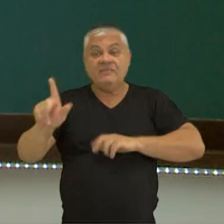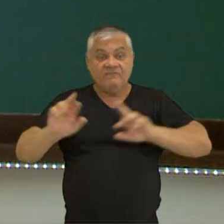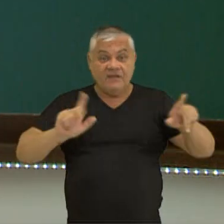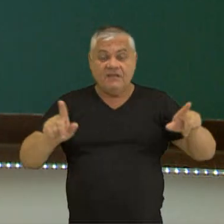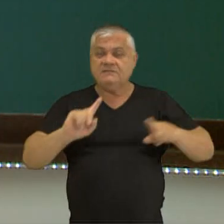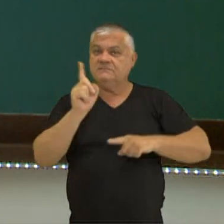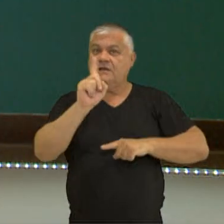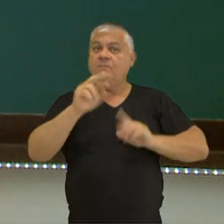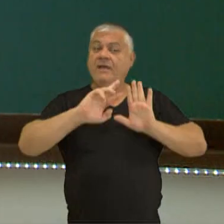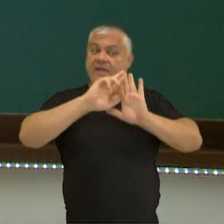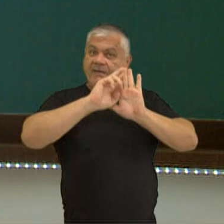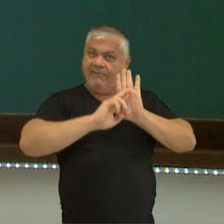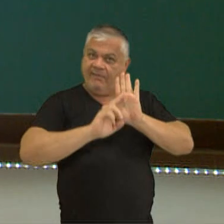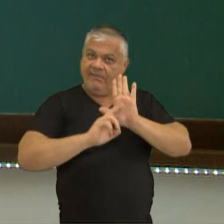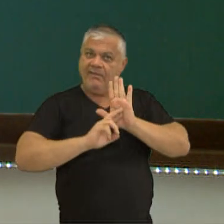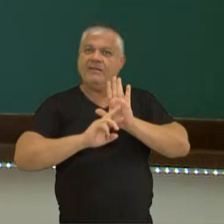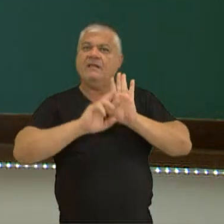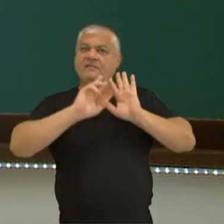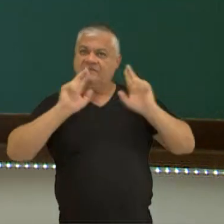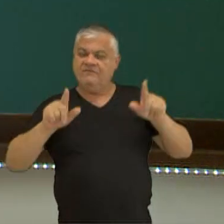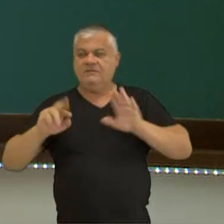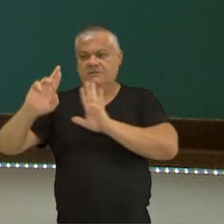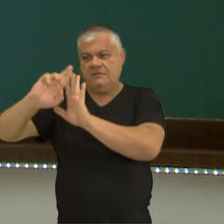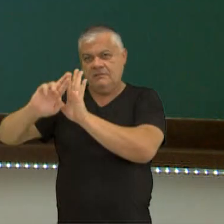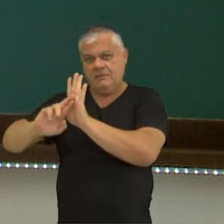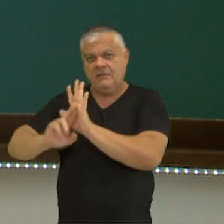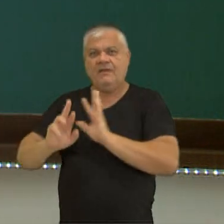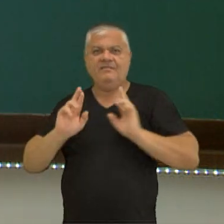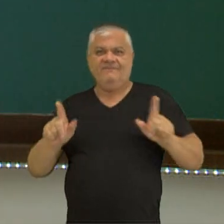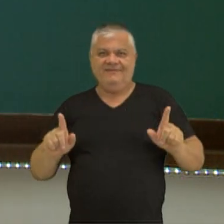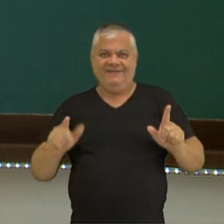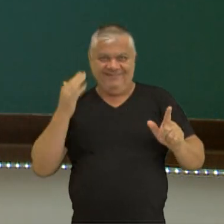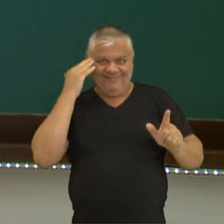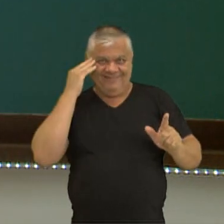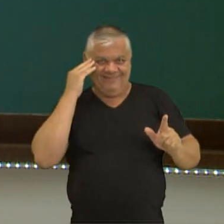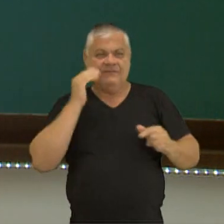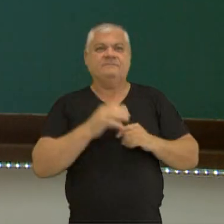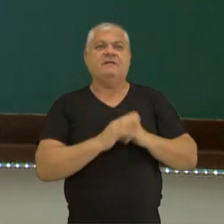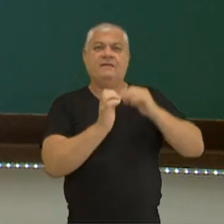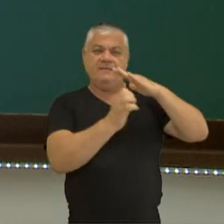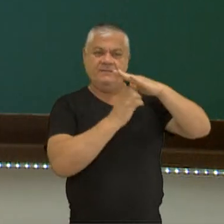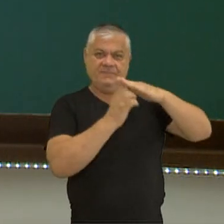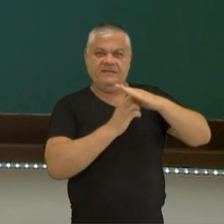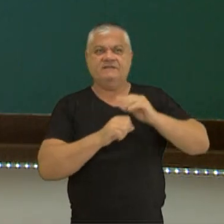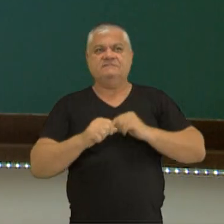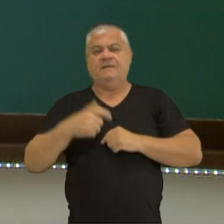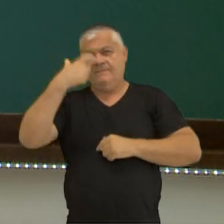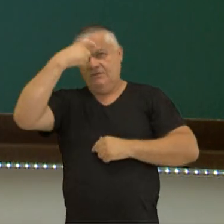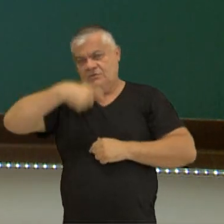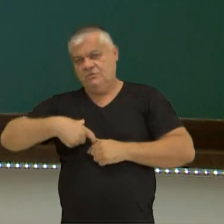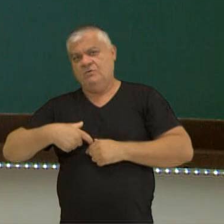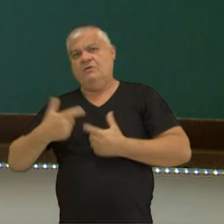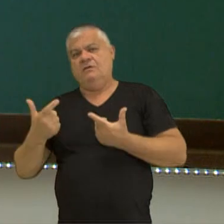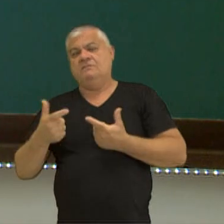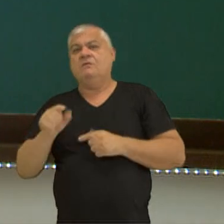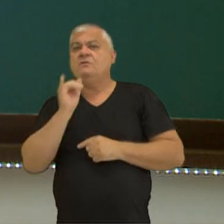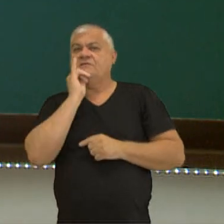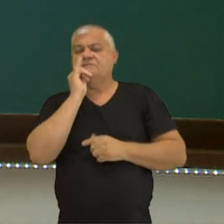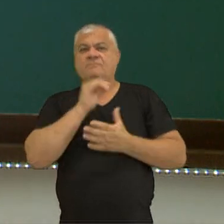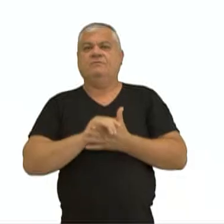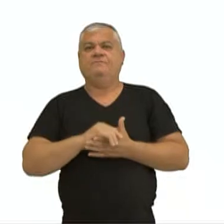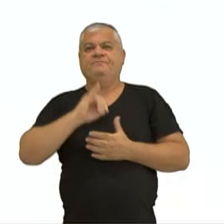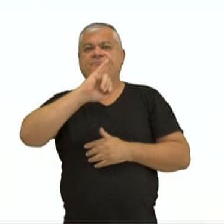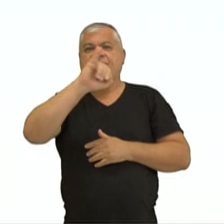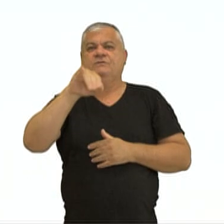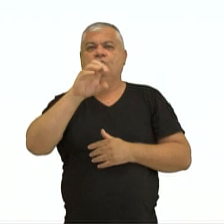do jogo que são diferentes para pessoas físicas, para as pessoas jurídicas que são diferentes. Por exemplo, aqui o João, é um